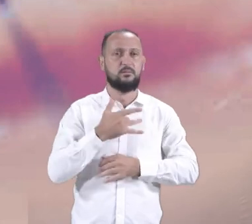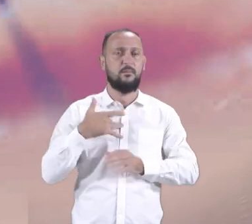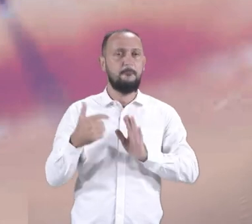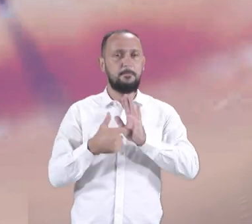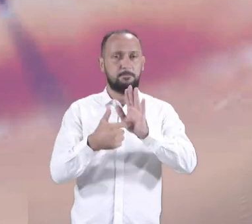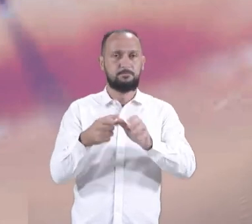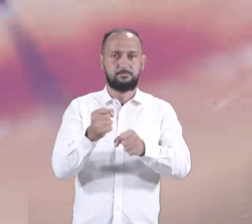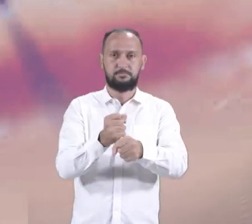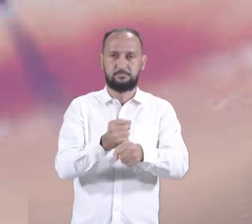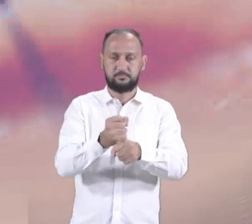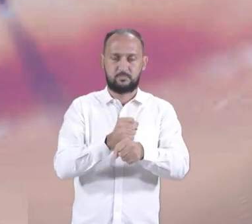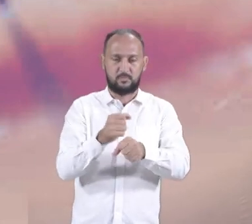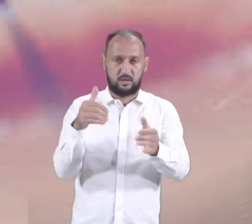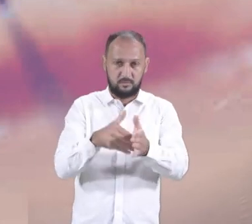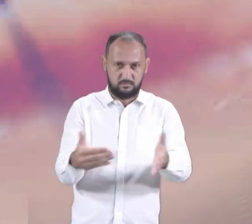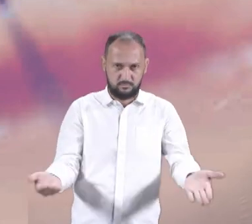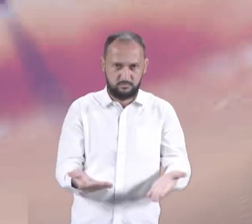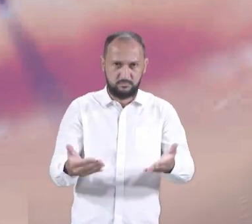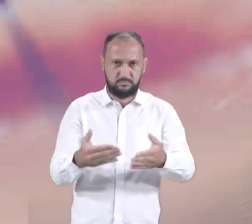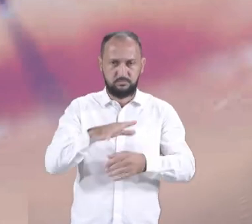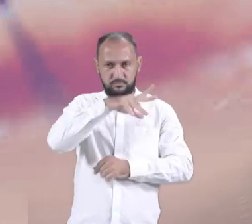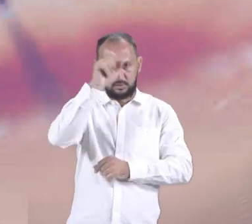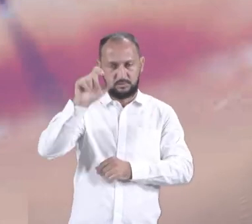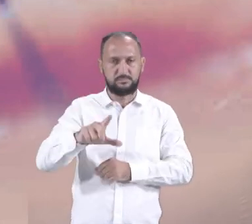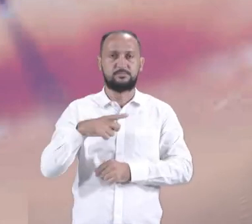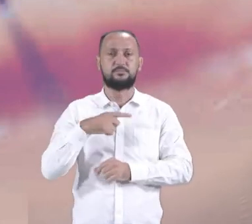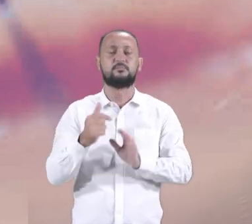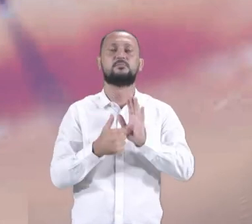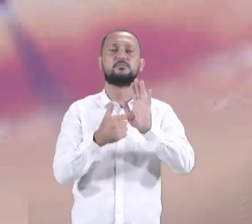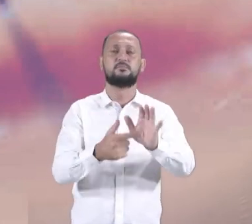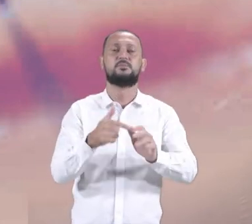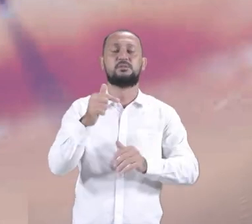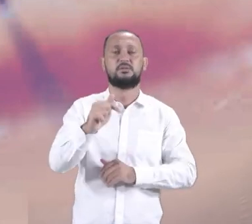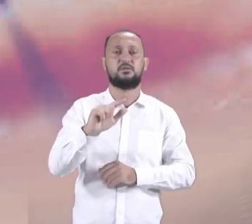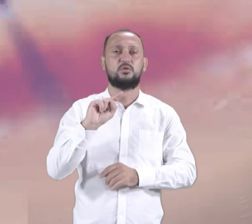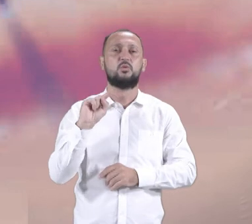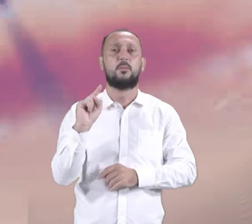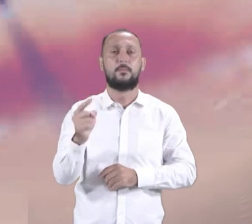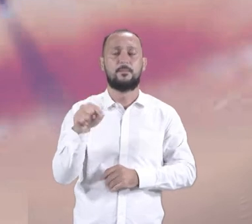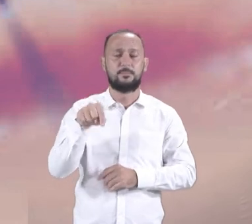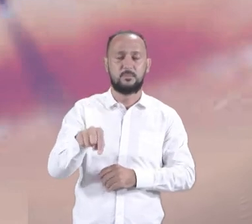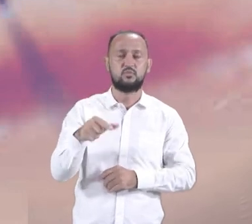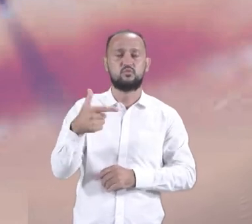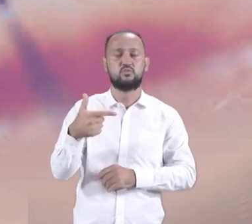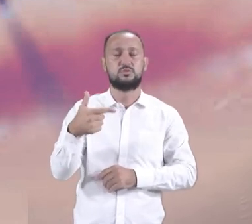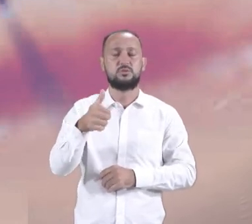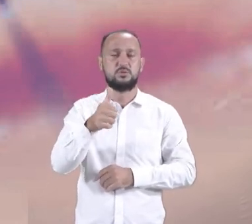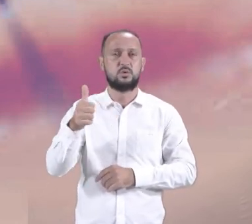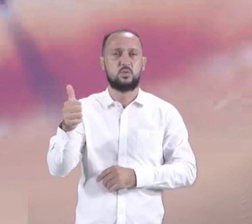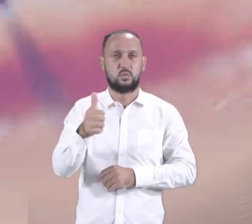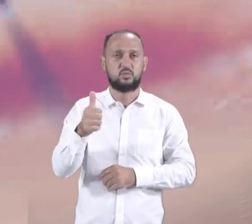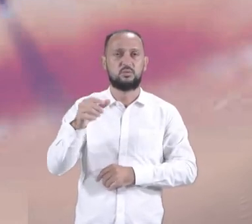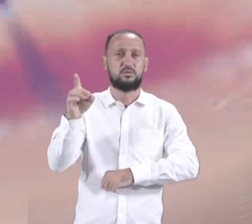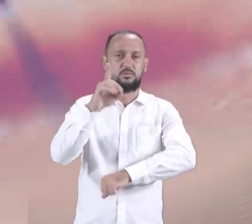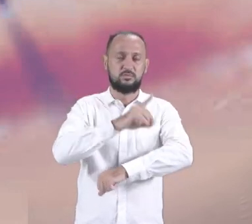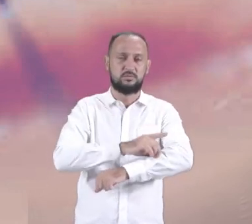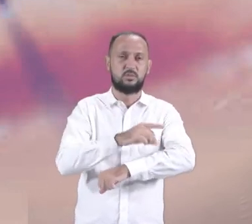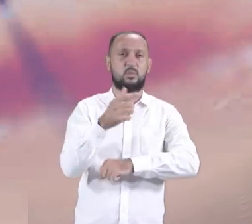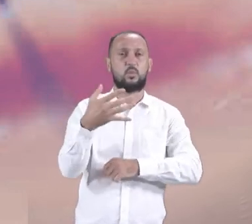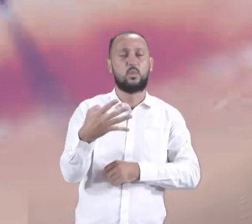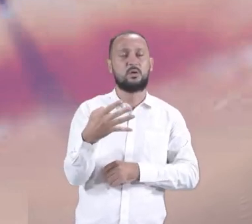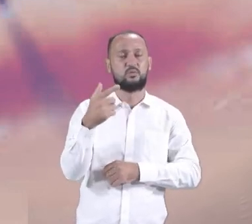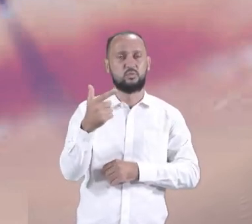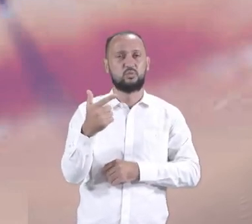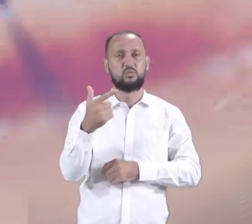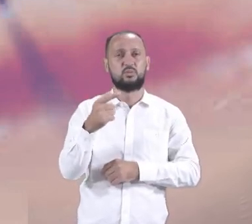Saúde apontam que neste ano, até o momento, Mato Grosso do Sul já registrou 71.211 casos de dengue